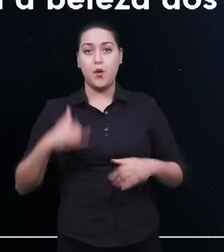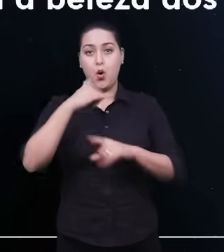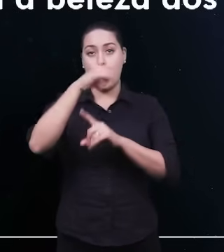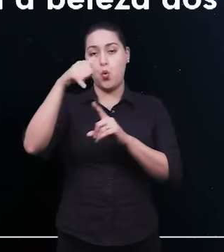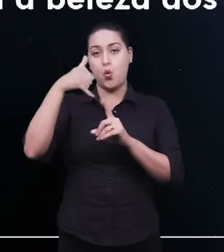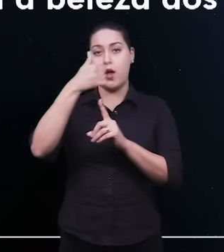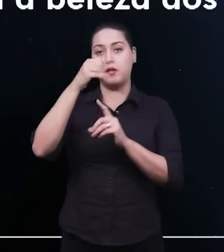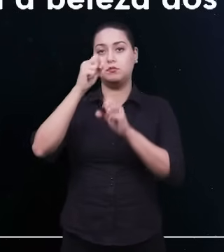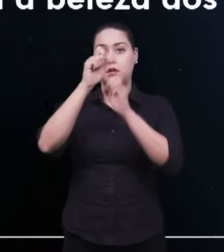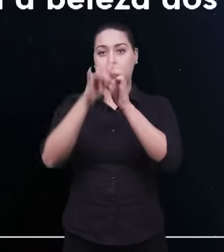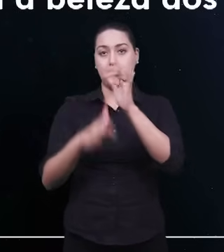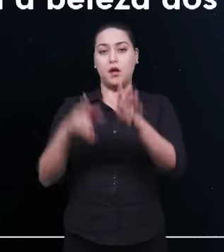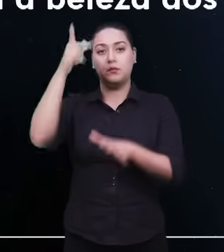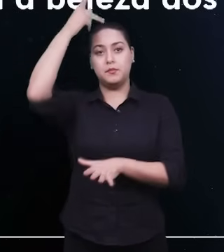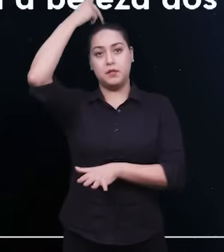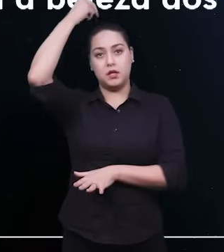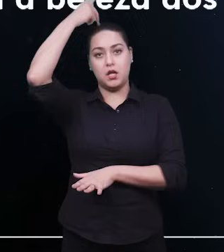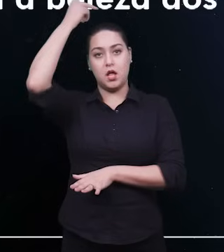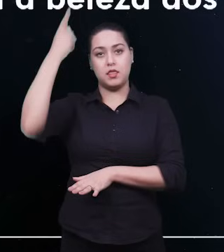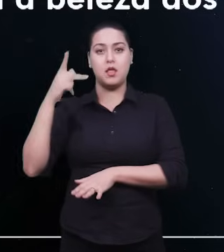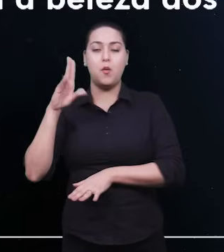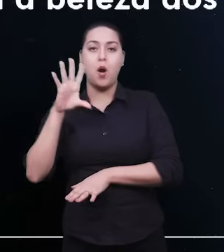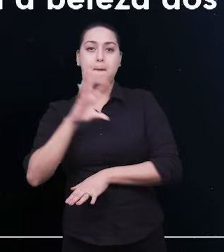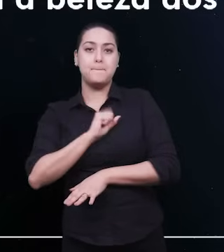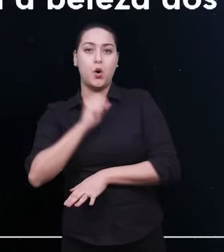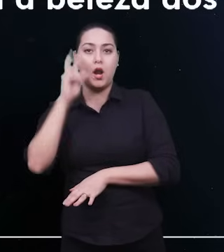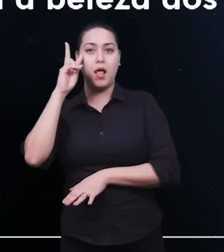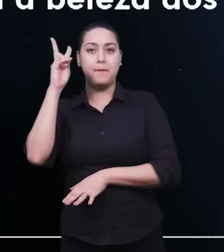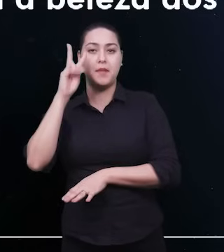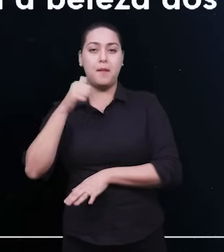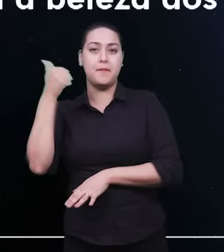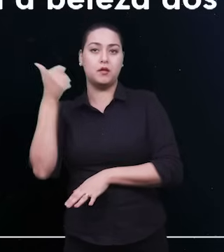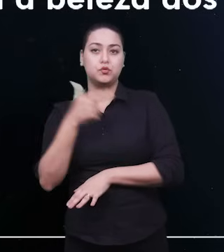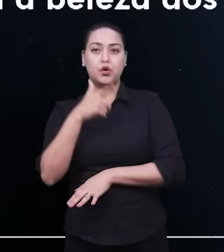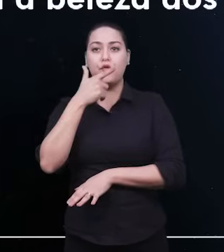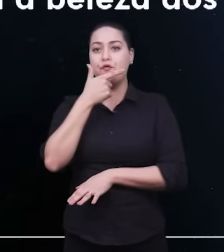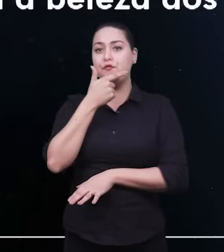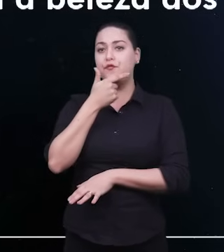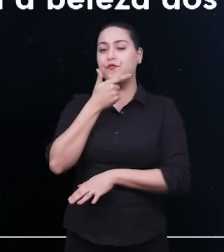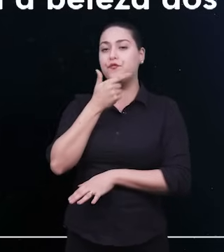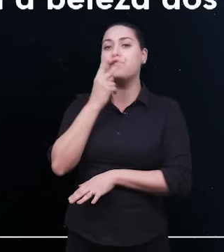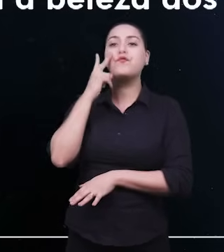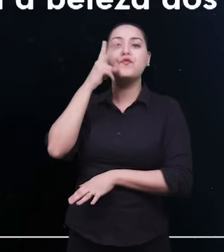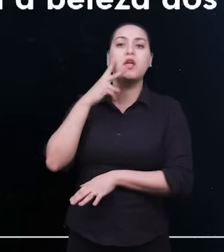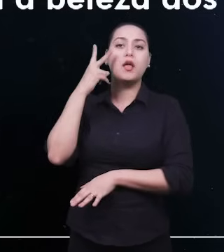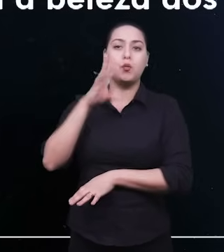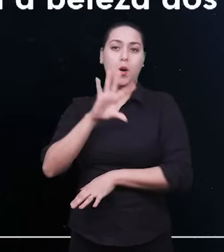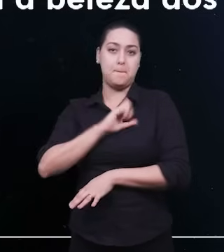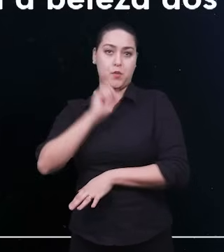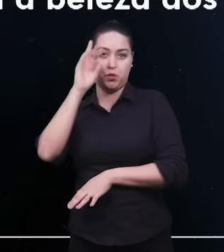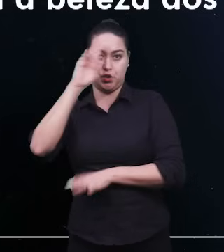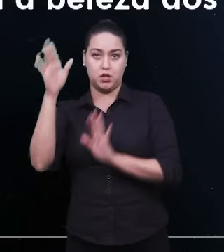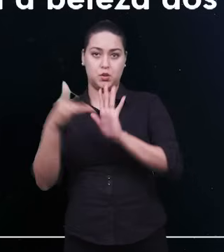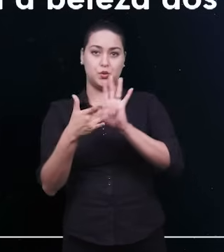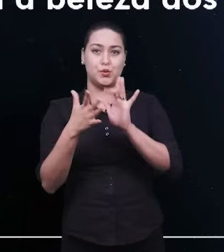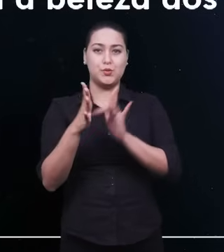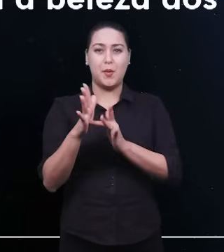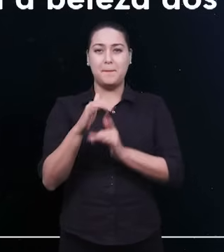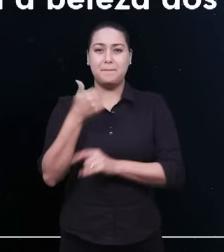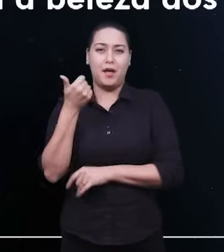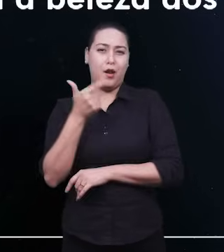derramado, Pentecostes. Do teu amor nos lembraremos mais do que o vinho, o amor de Jesus é melhor que os prazeres desta